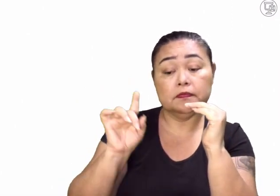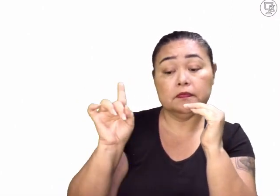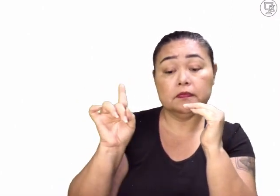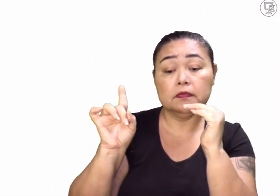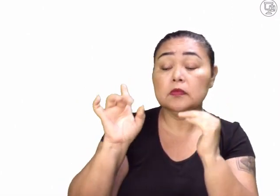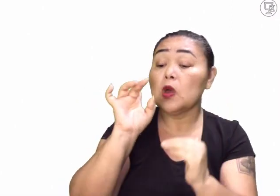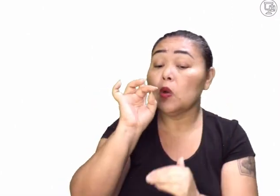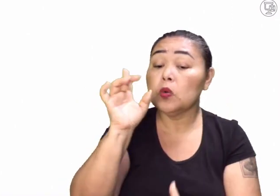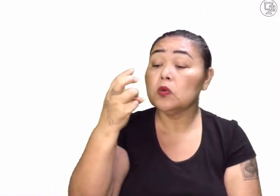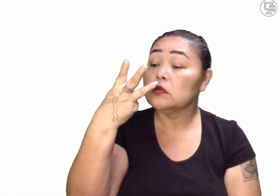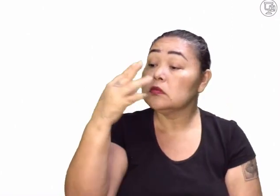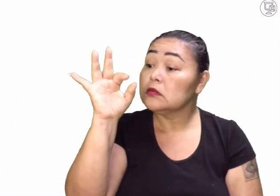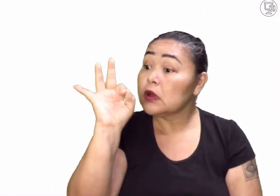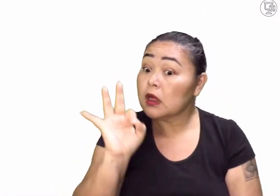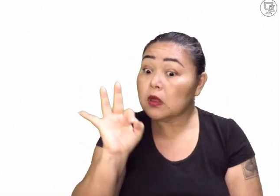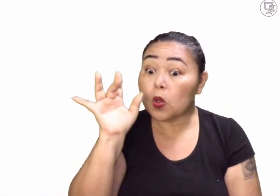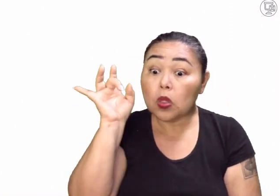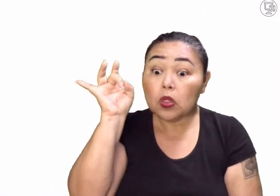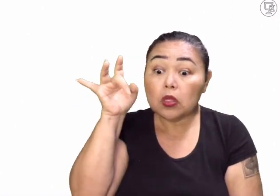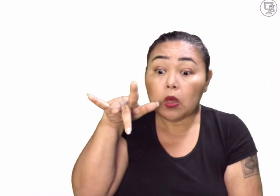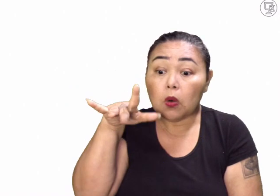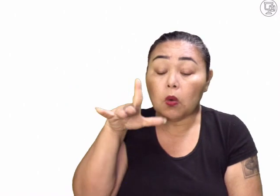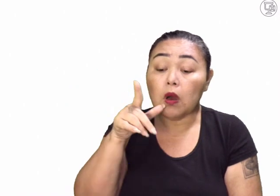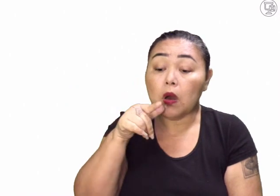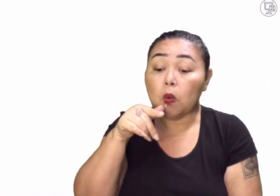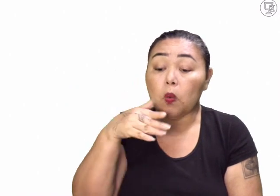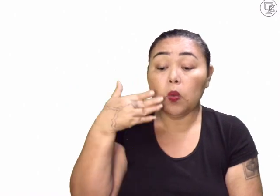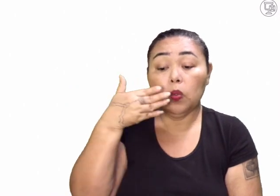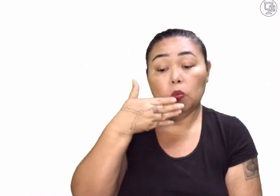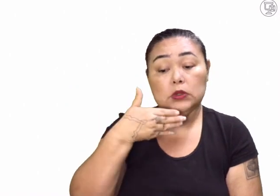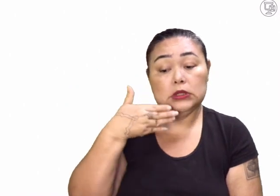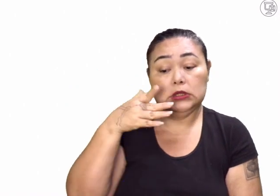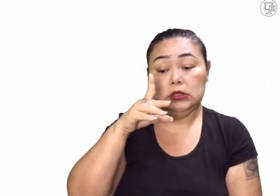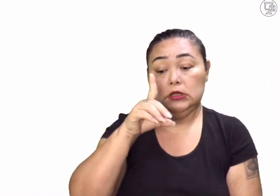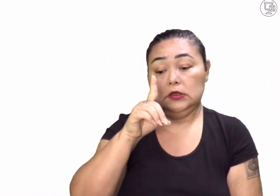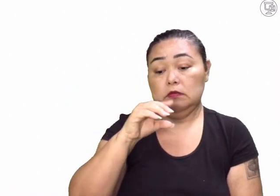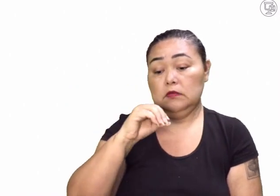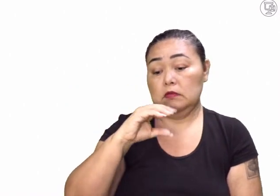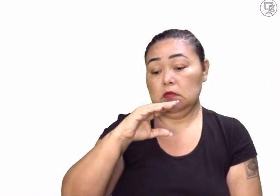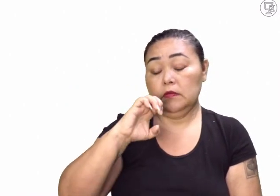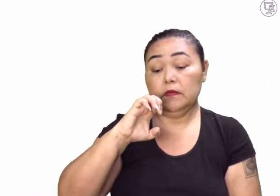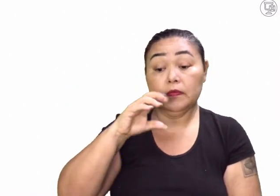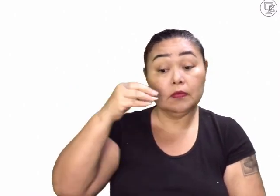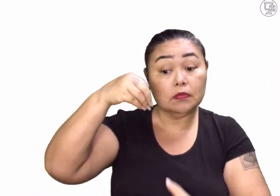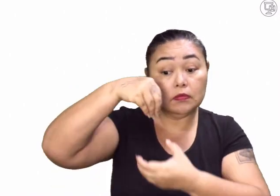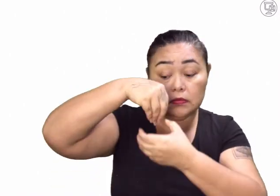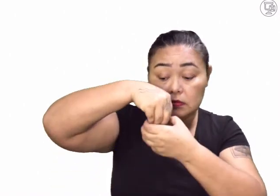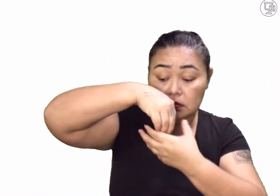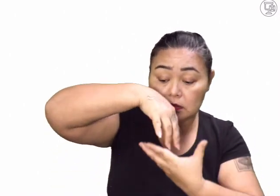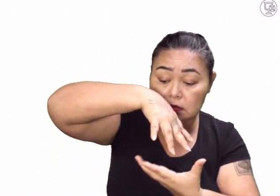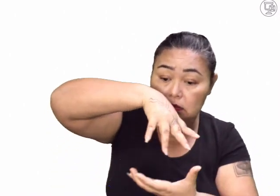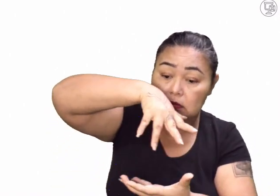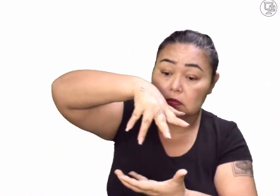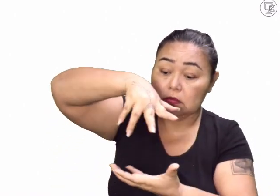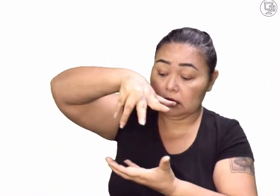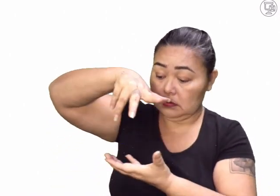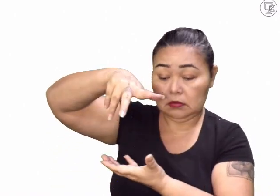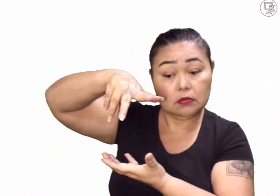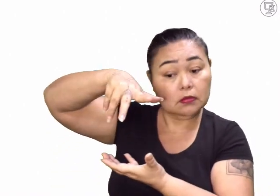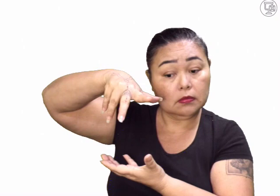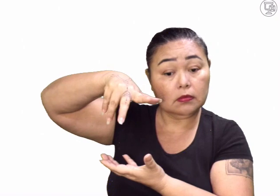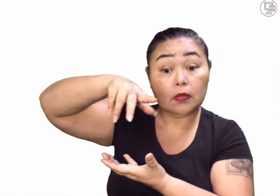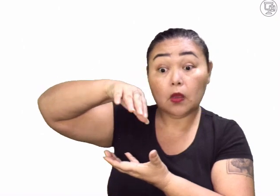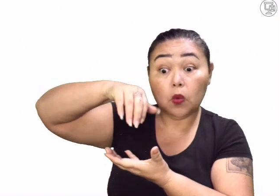Nós só temos 3% de água doce no planeta Terra. Exatamente.